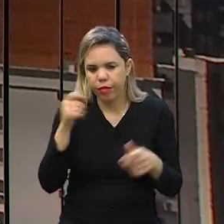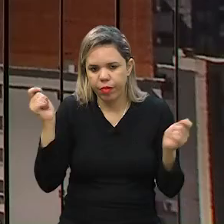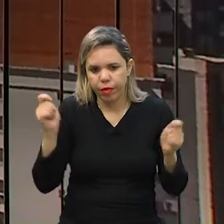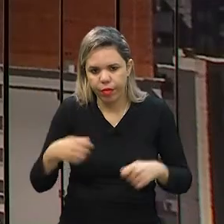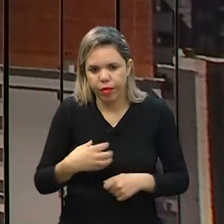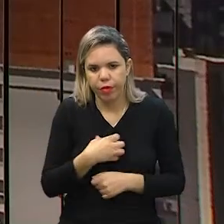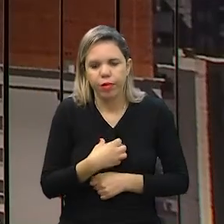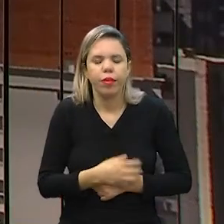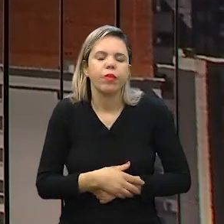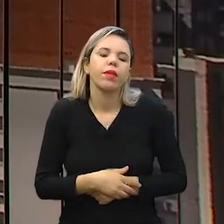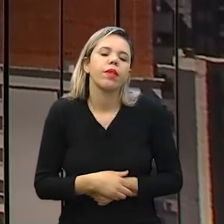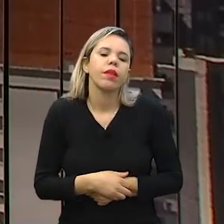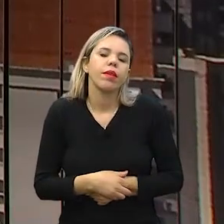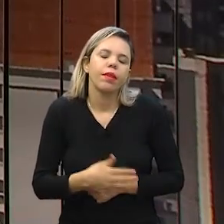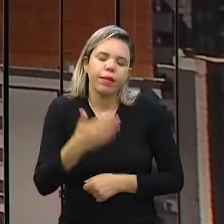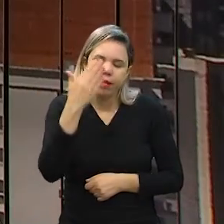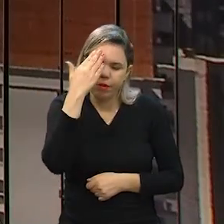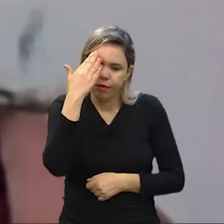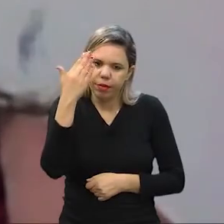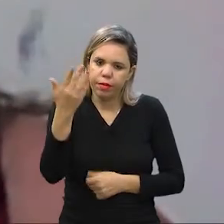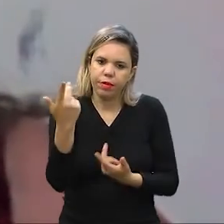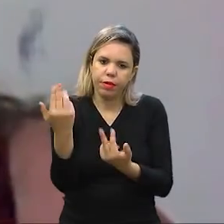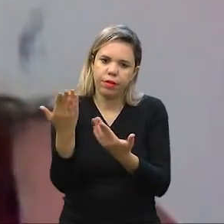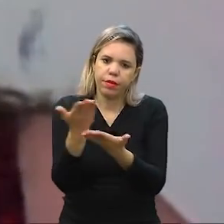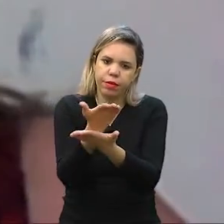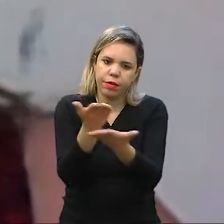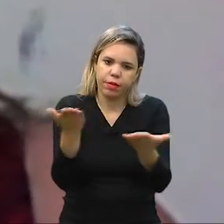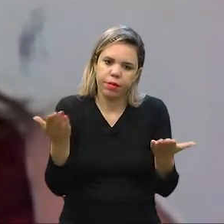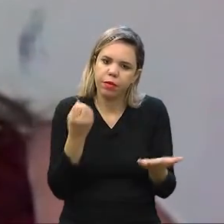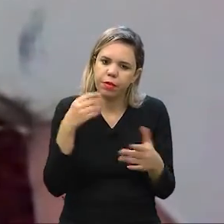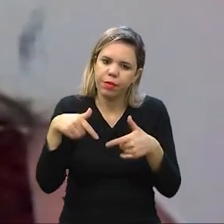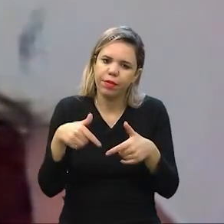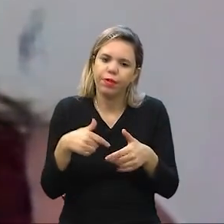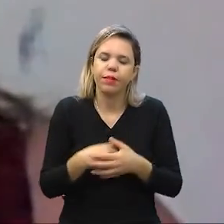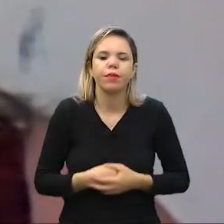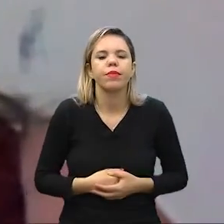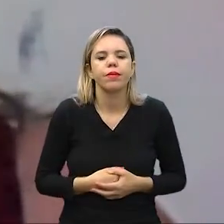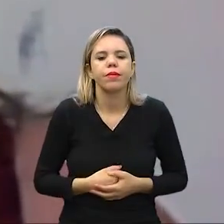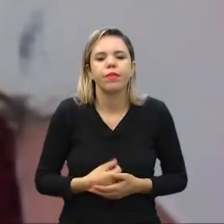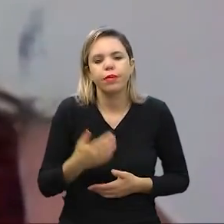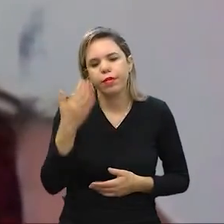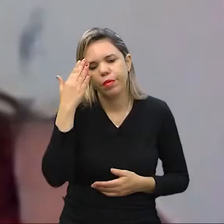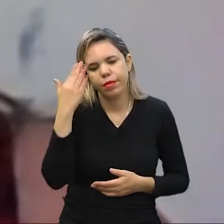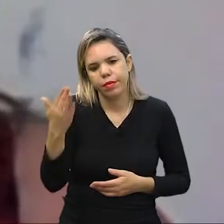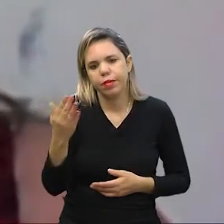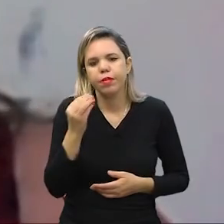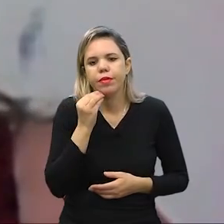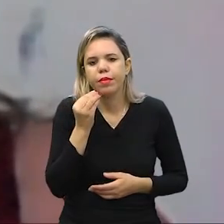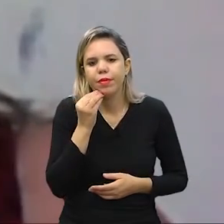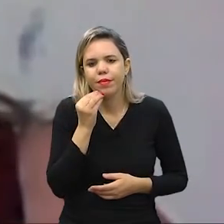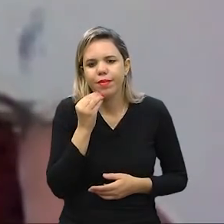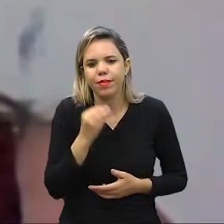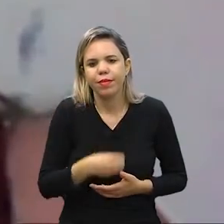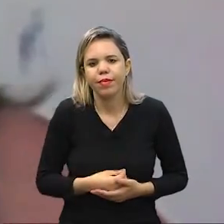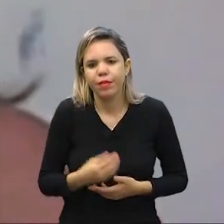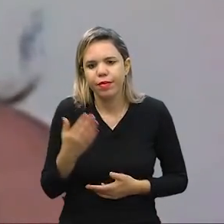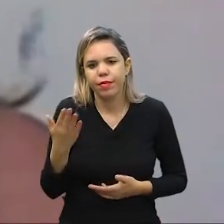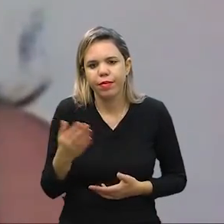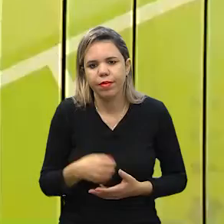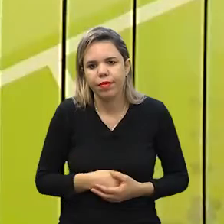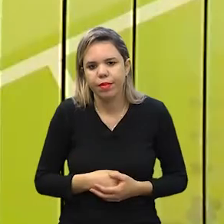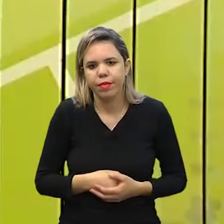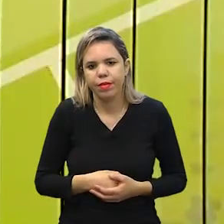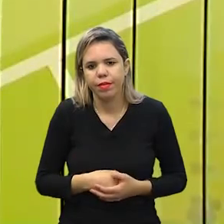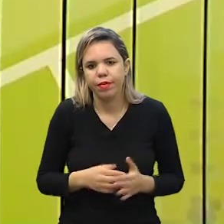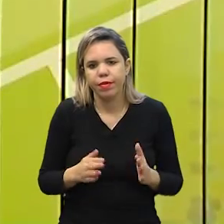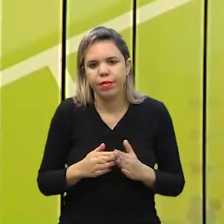maneira possível. Obrigada, igualmente para você, bom trabalho e muito obrigada pela oportunidade. Eu que agradeço.